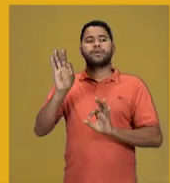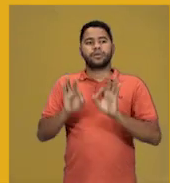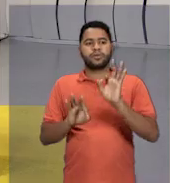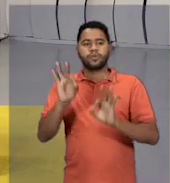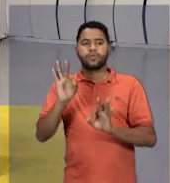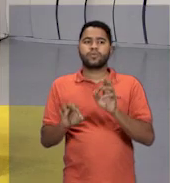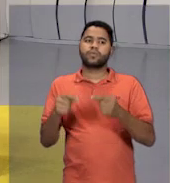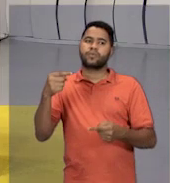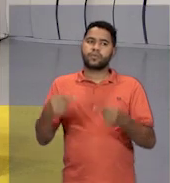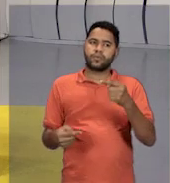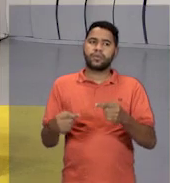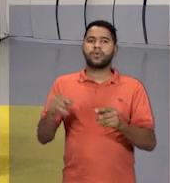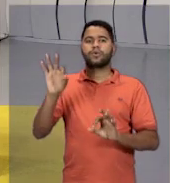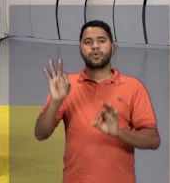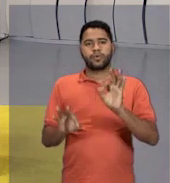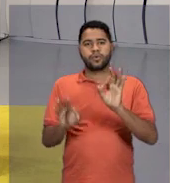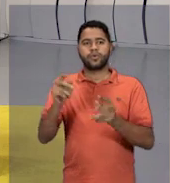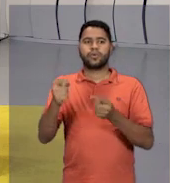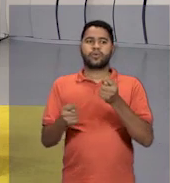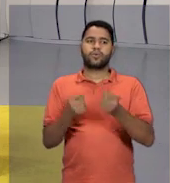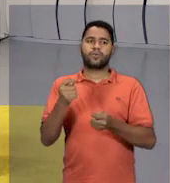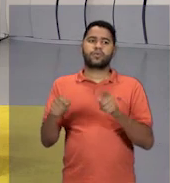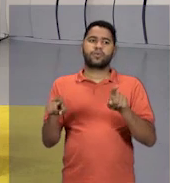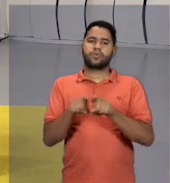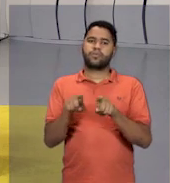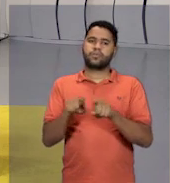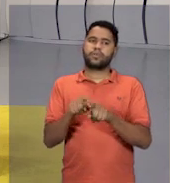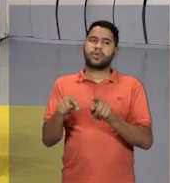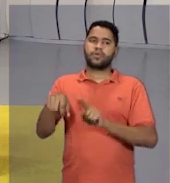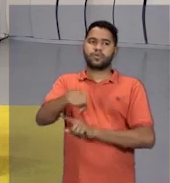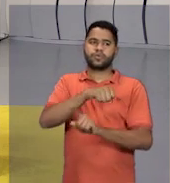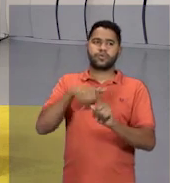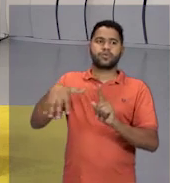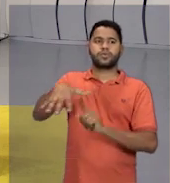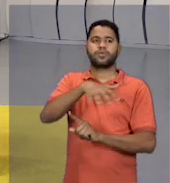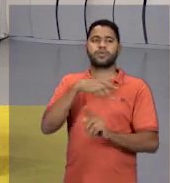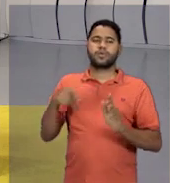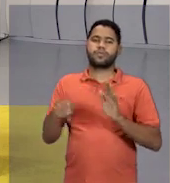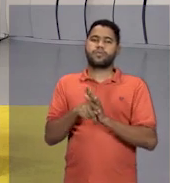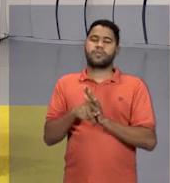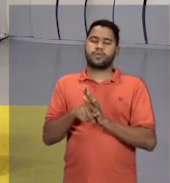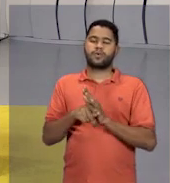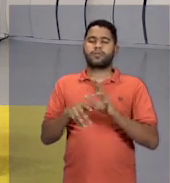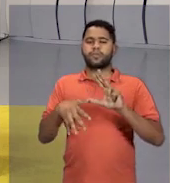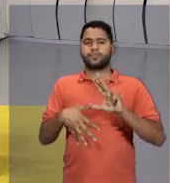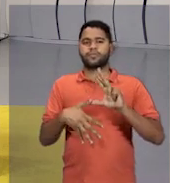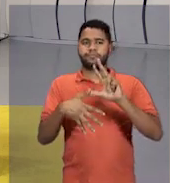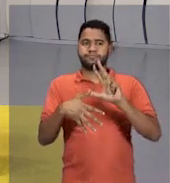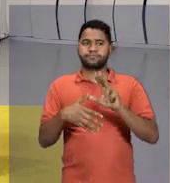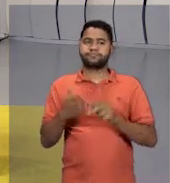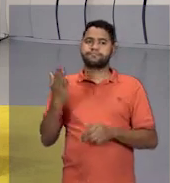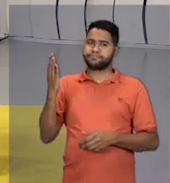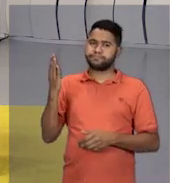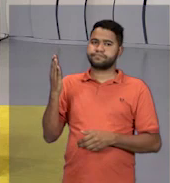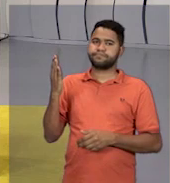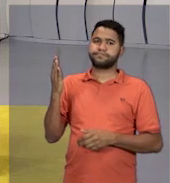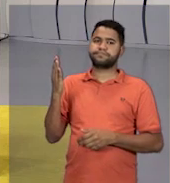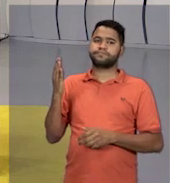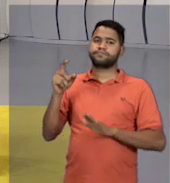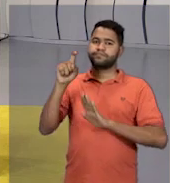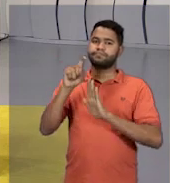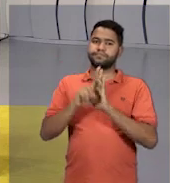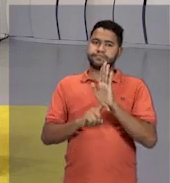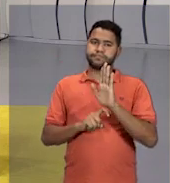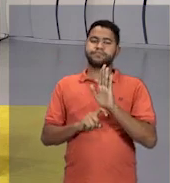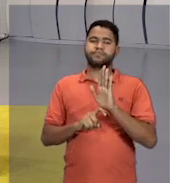política, a estrutura econômica e a estrutura social da América Espanhola. Então esses foram os textos que